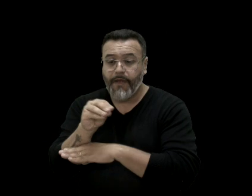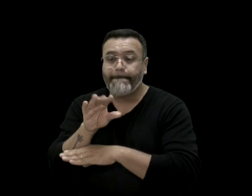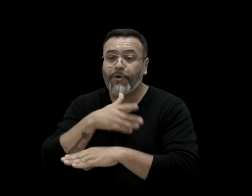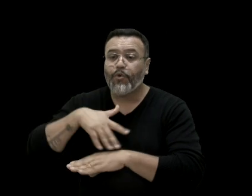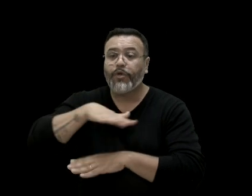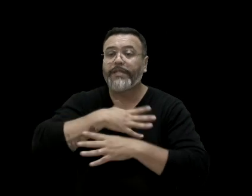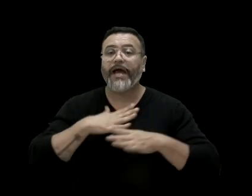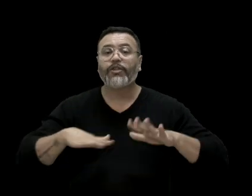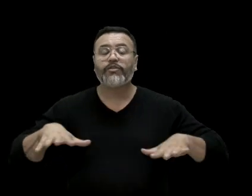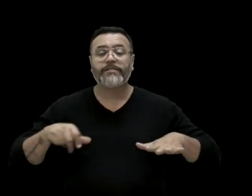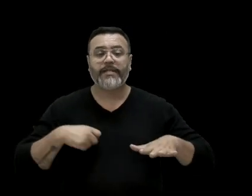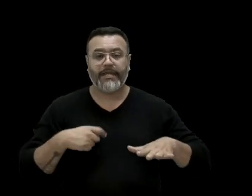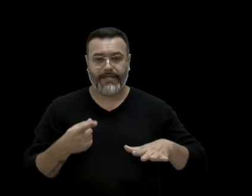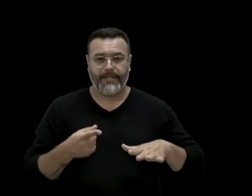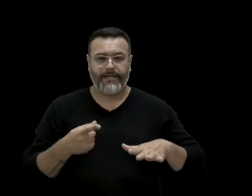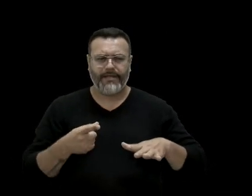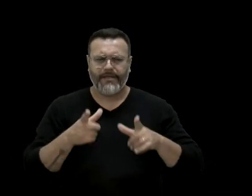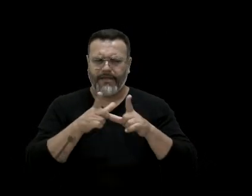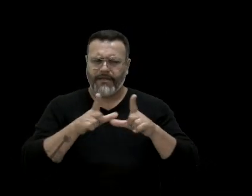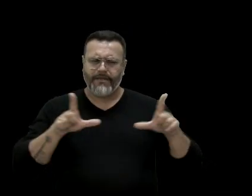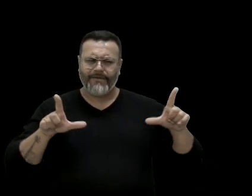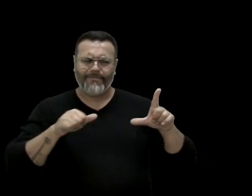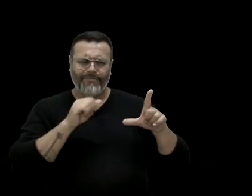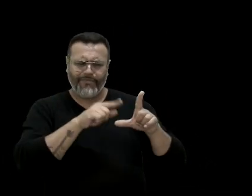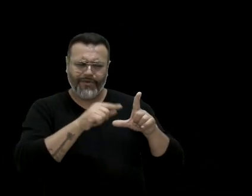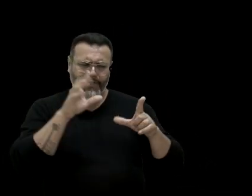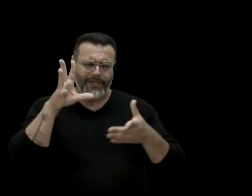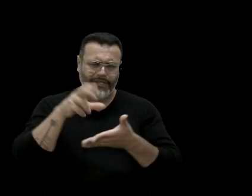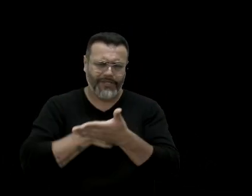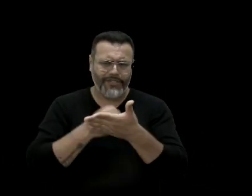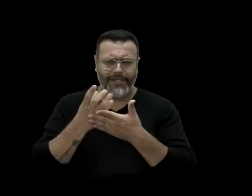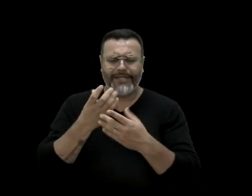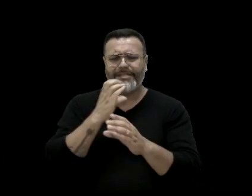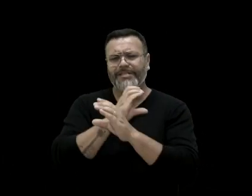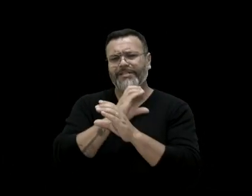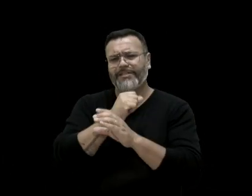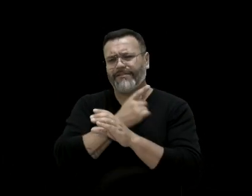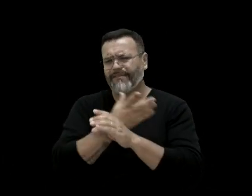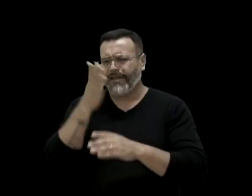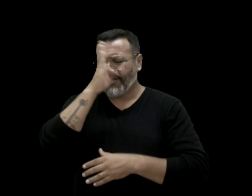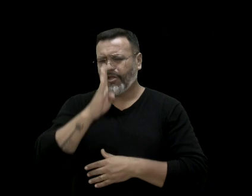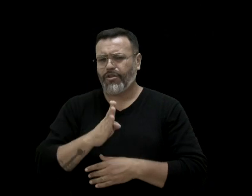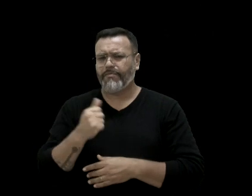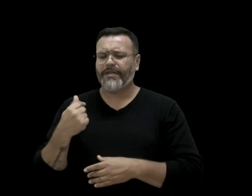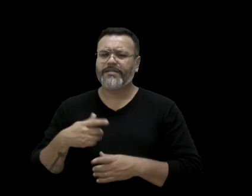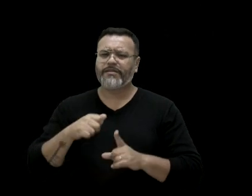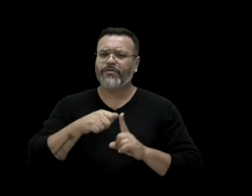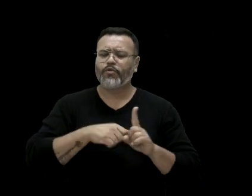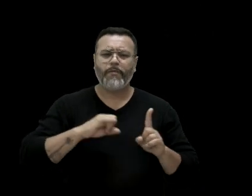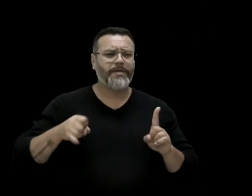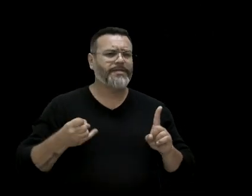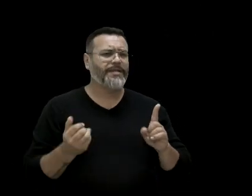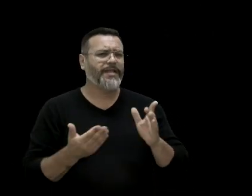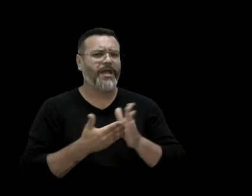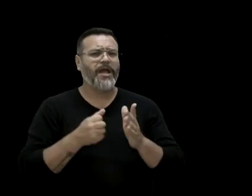pelo Portal de Transparência do Registro Civil, no Brasil foram registrados, de janeiro a abril de